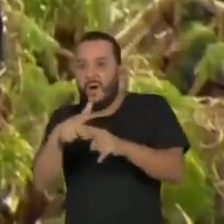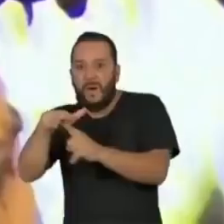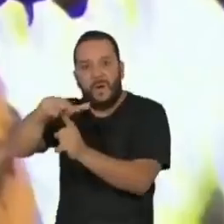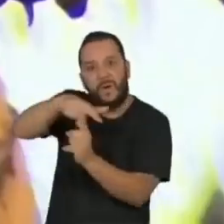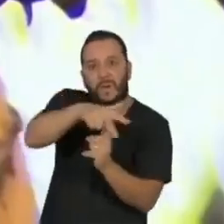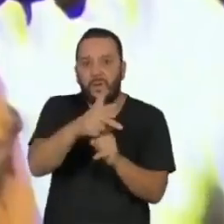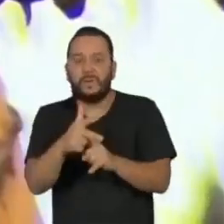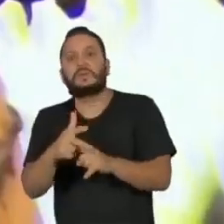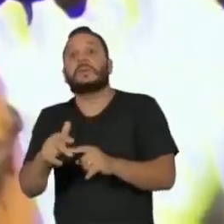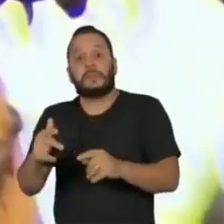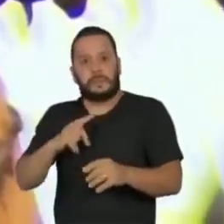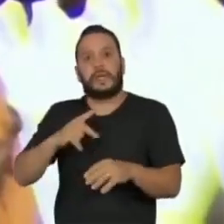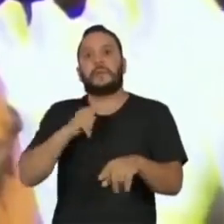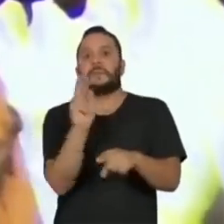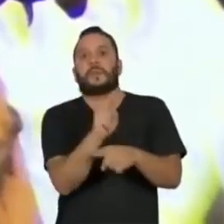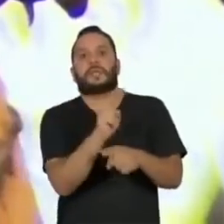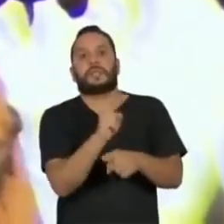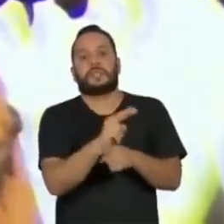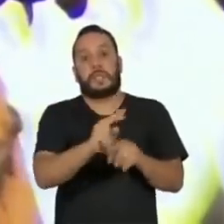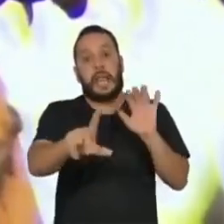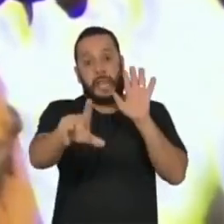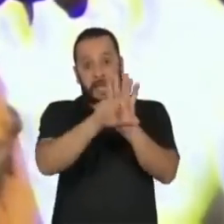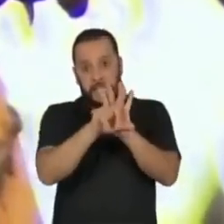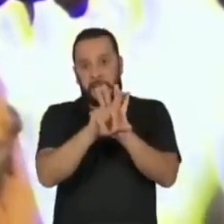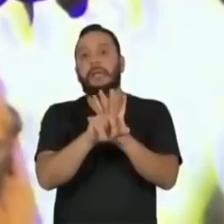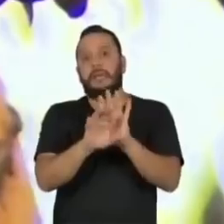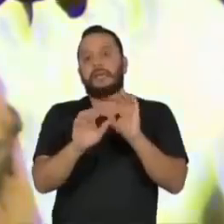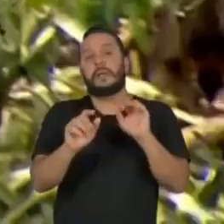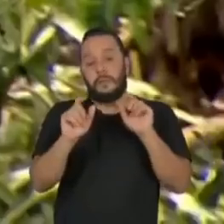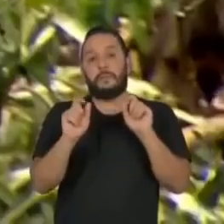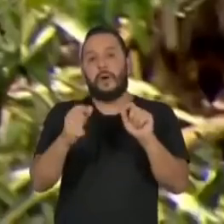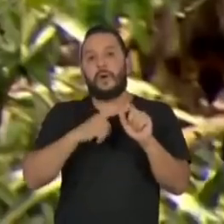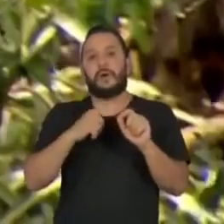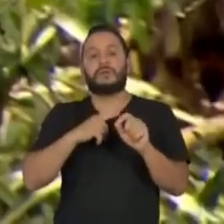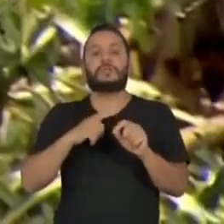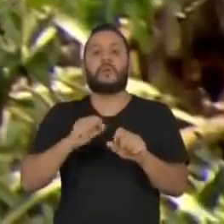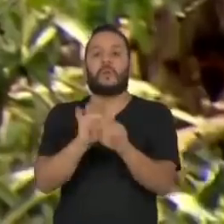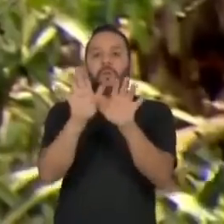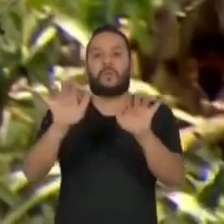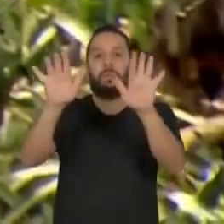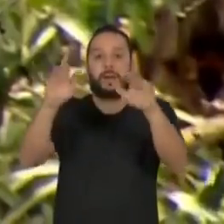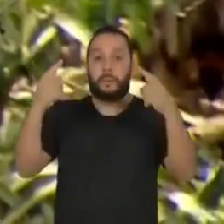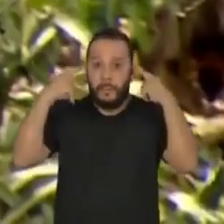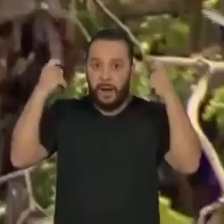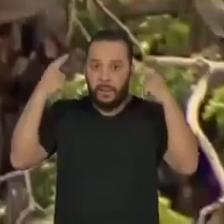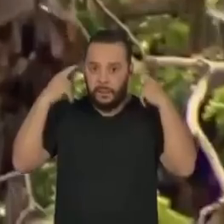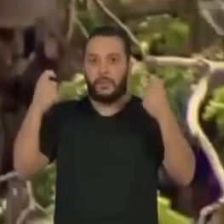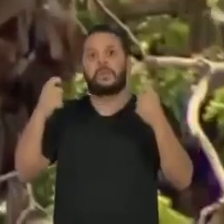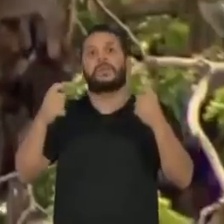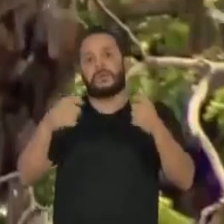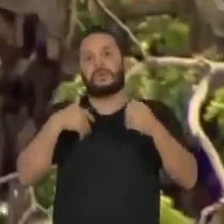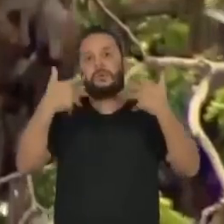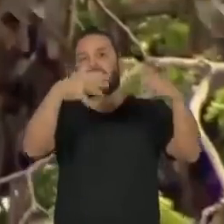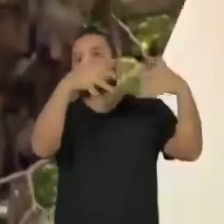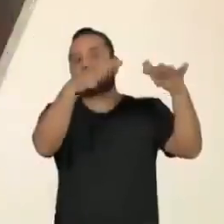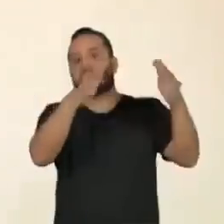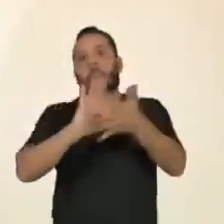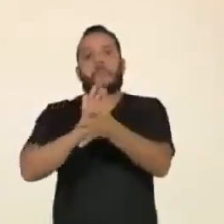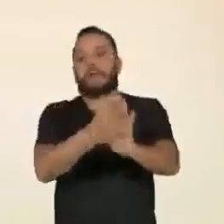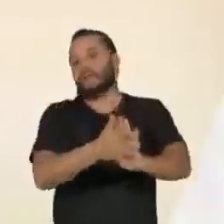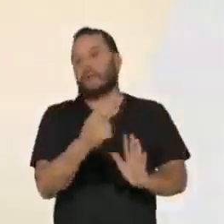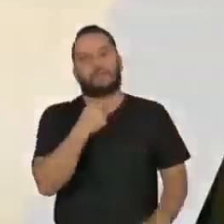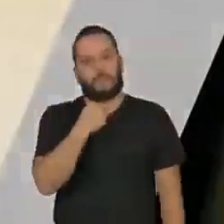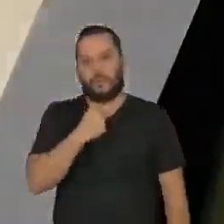é protegida por lei e apenas métodos não letais, como fumaça, barulho ou luzes, podem ser usados para afastar os